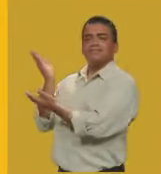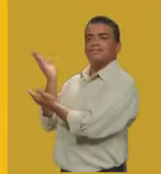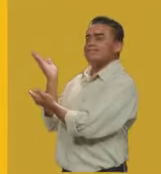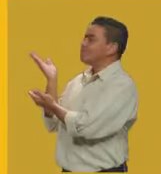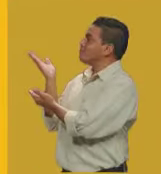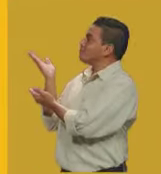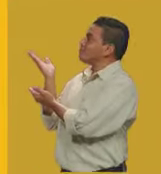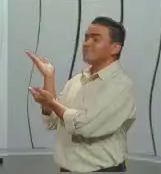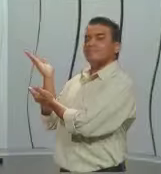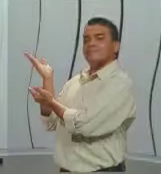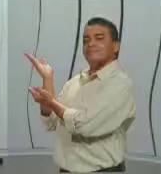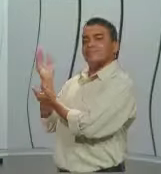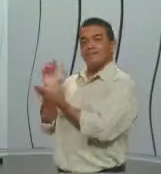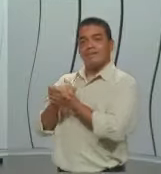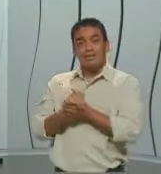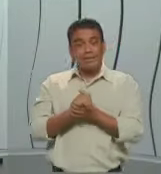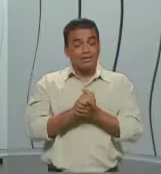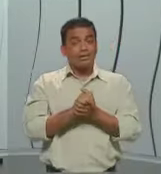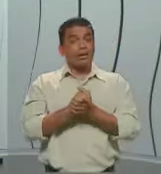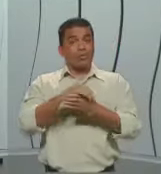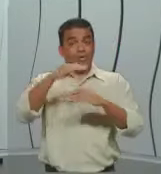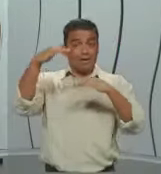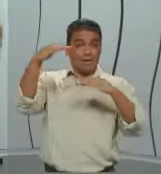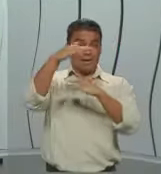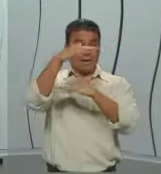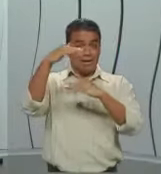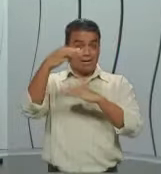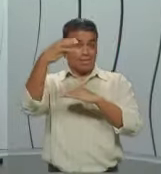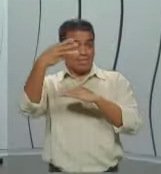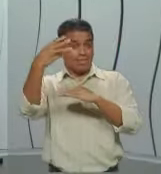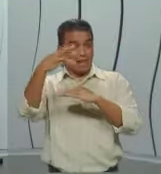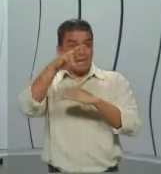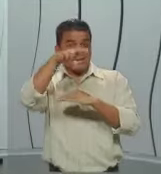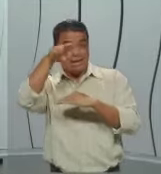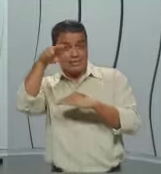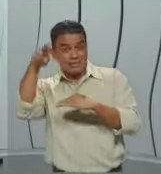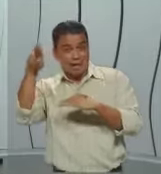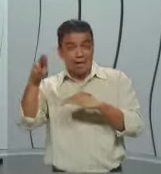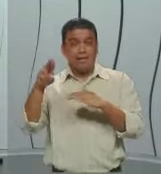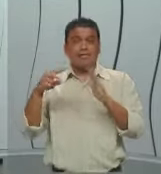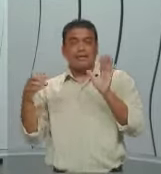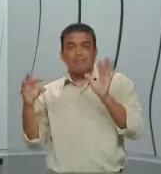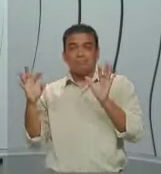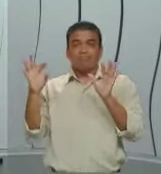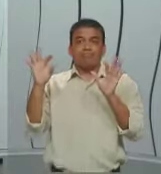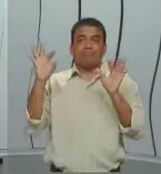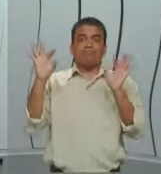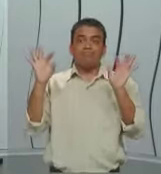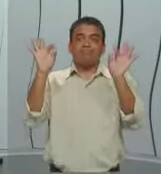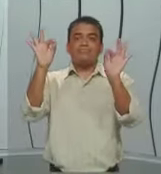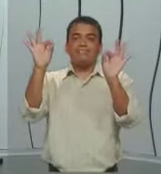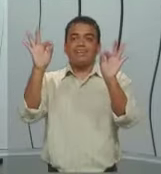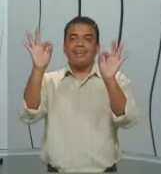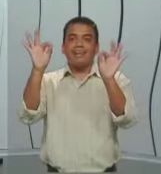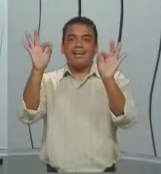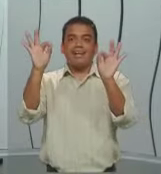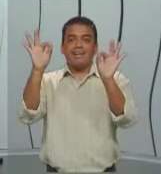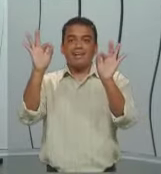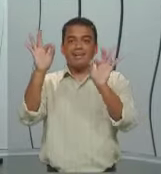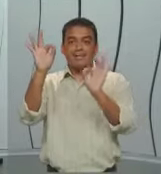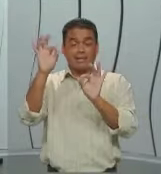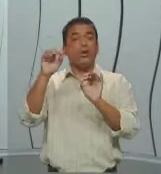com uma fonte, 3 resistências, um voltímetro e um amperímetro ligados adequadamente, ok? Ou seja, o